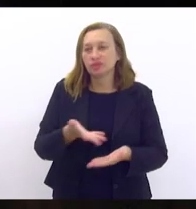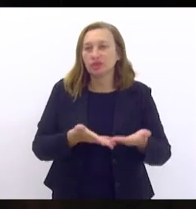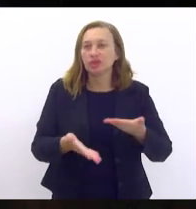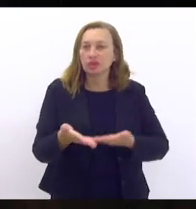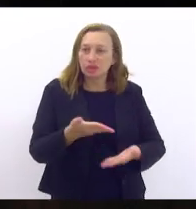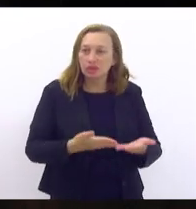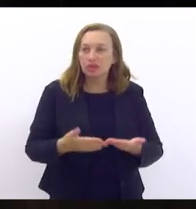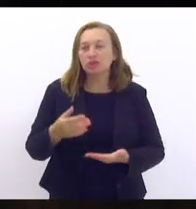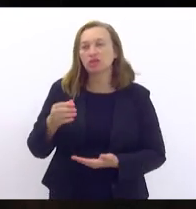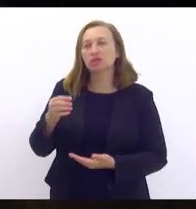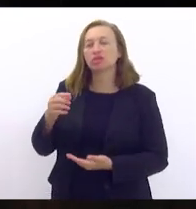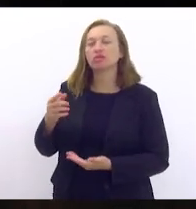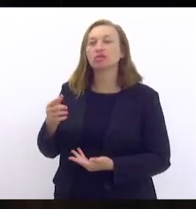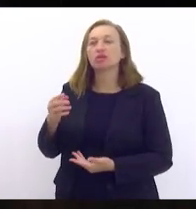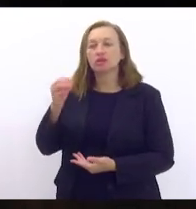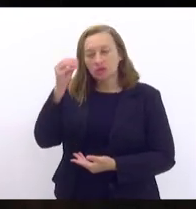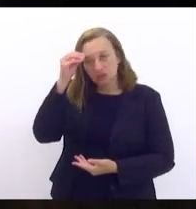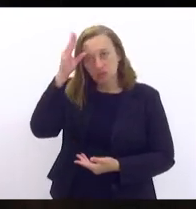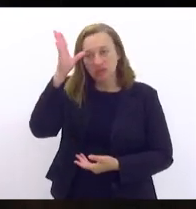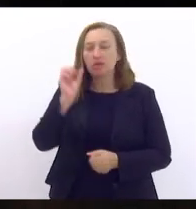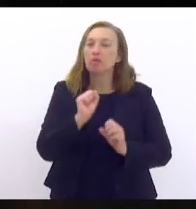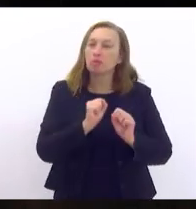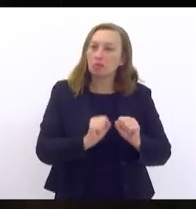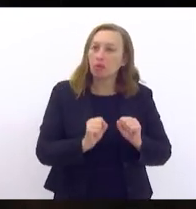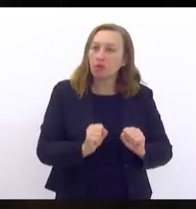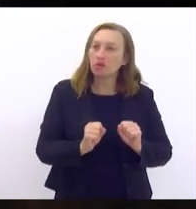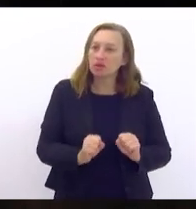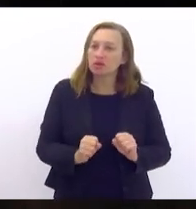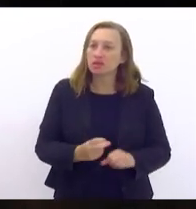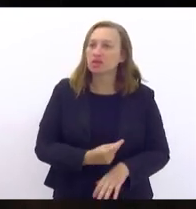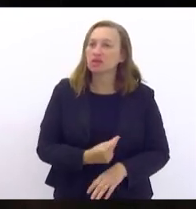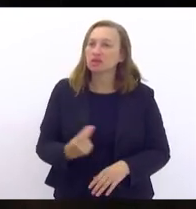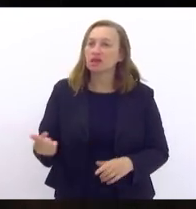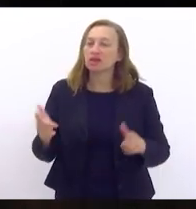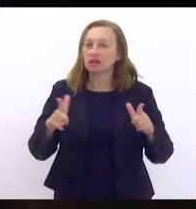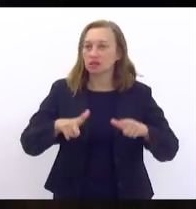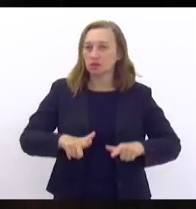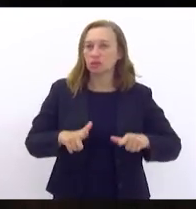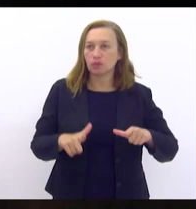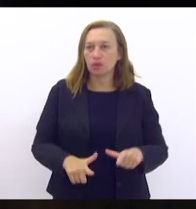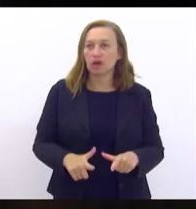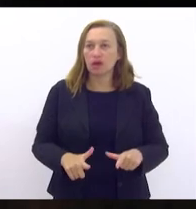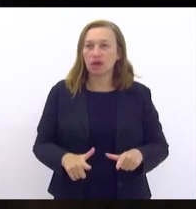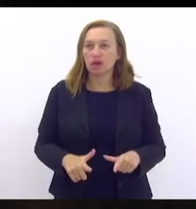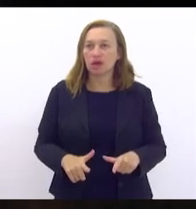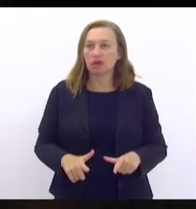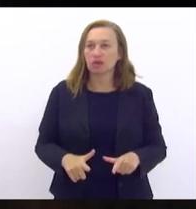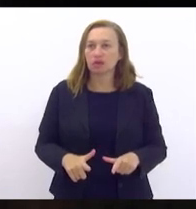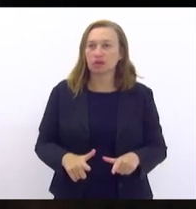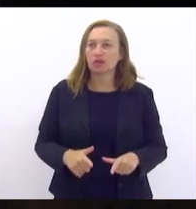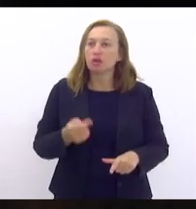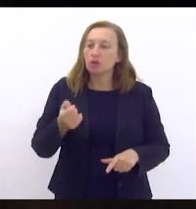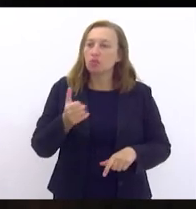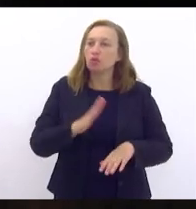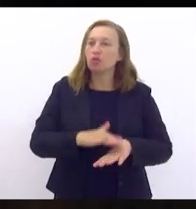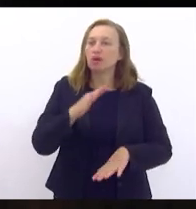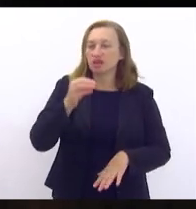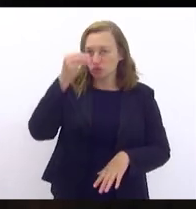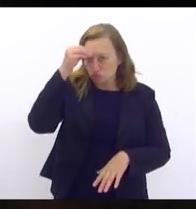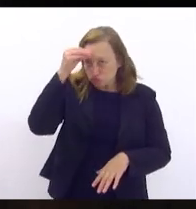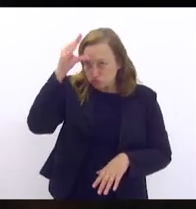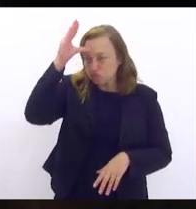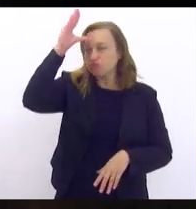trocar ideias para que a gente possa sair desse evento com um pouco mais de conhecimento